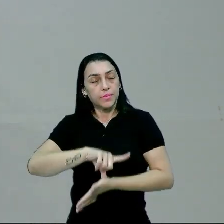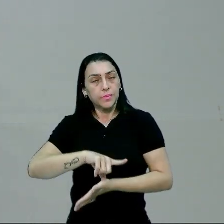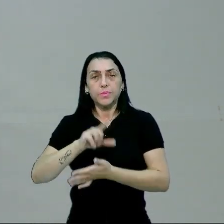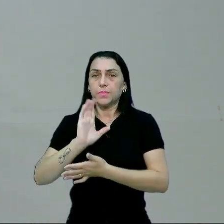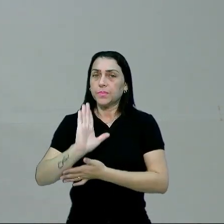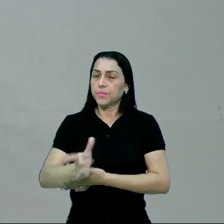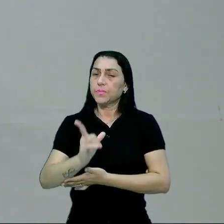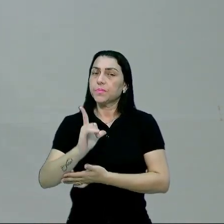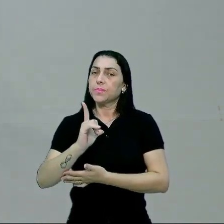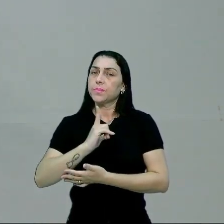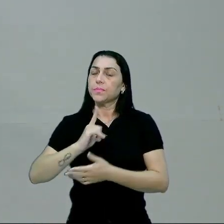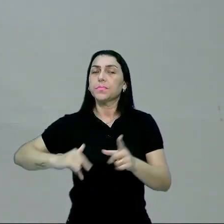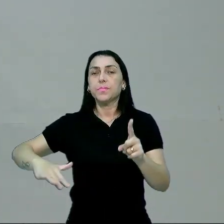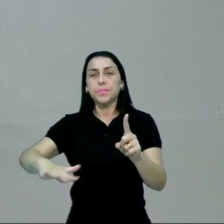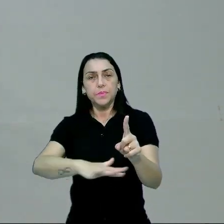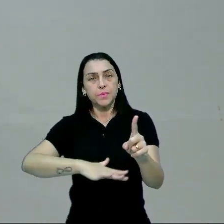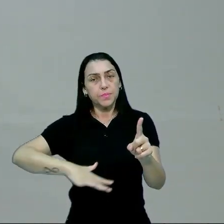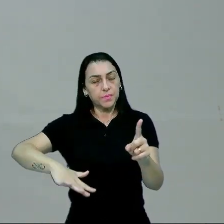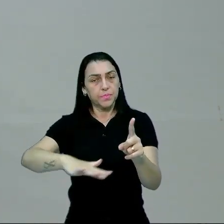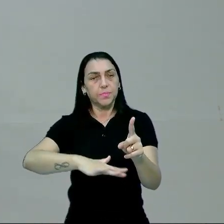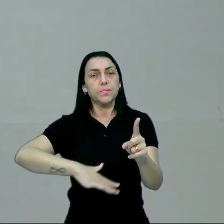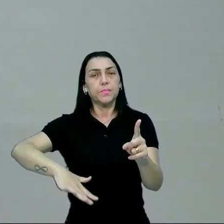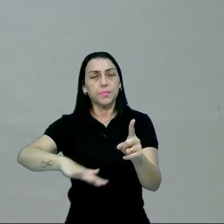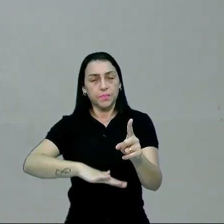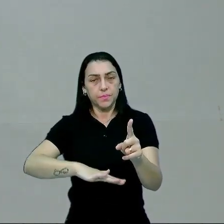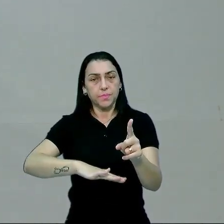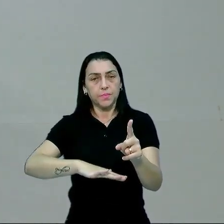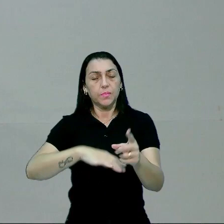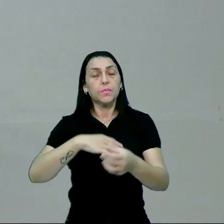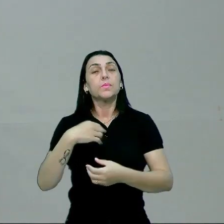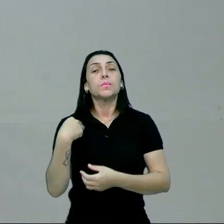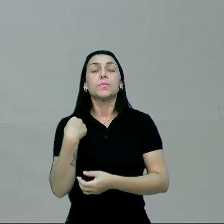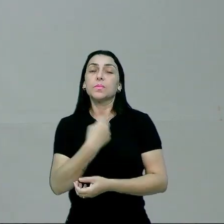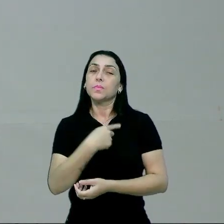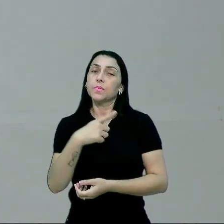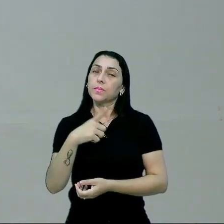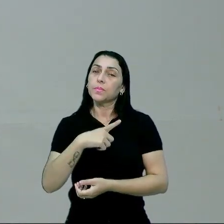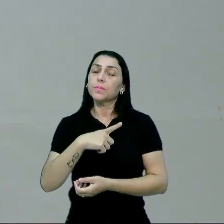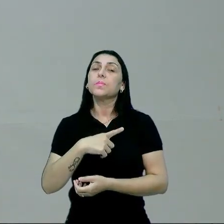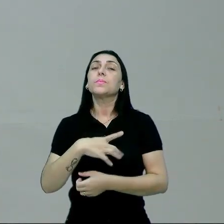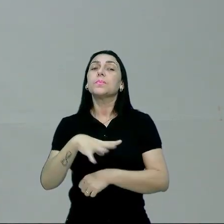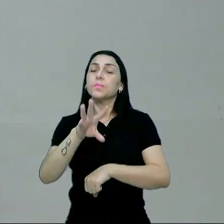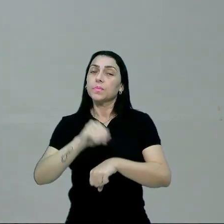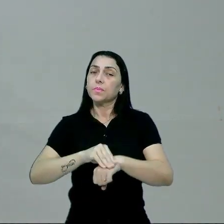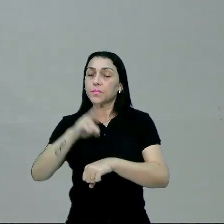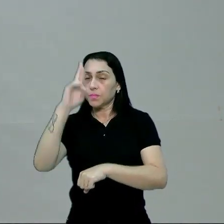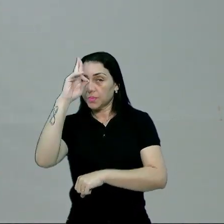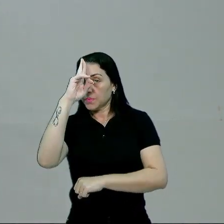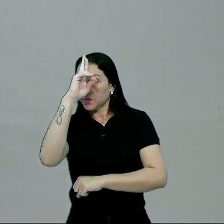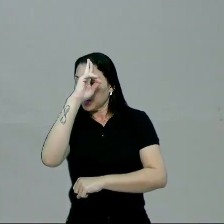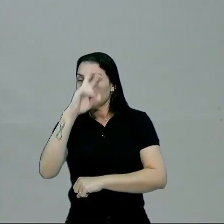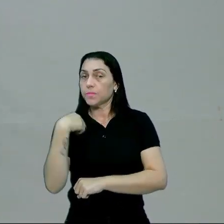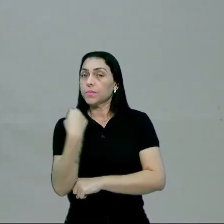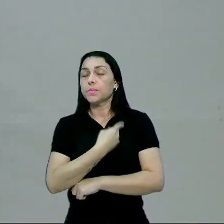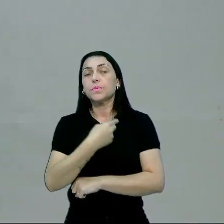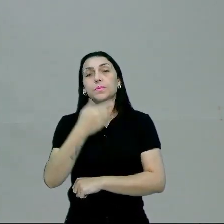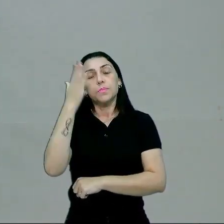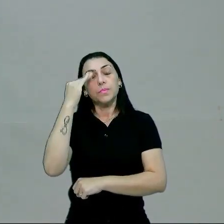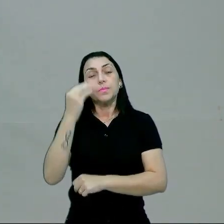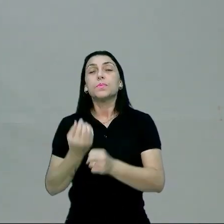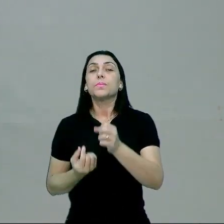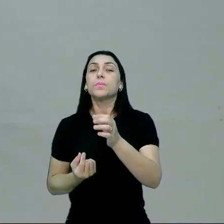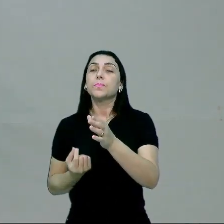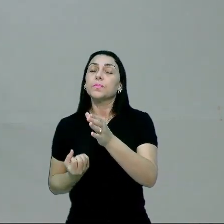já existia uma sociedade estabelecida. E como nós temos esse conhecimento em história, nós sabemos que o modo